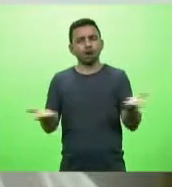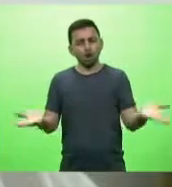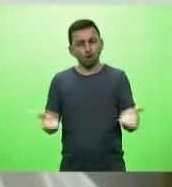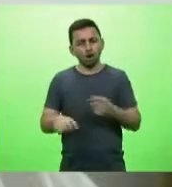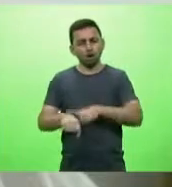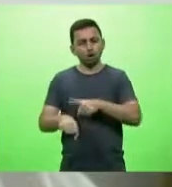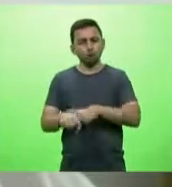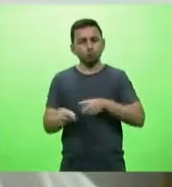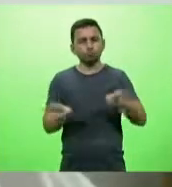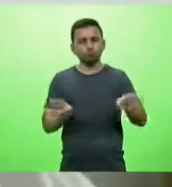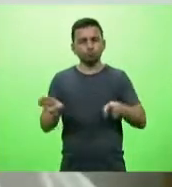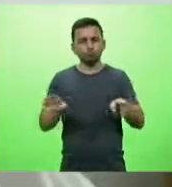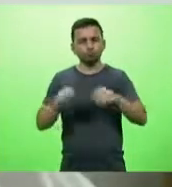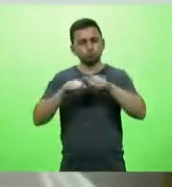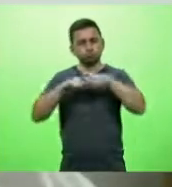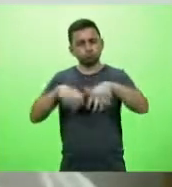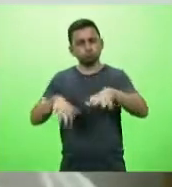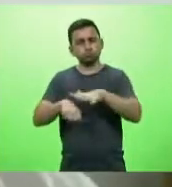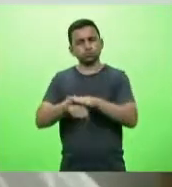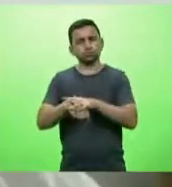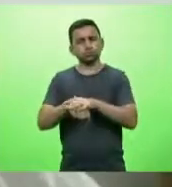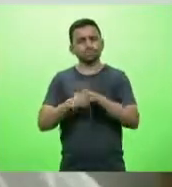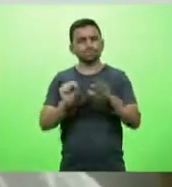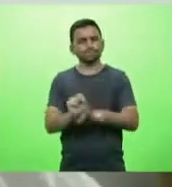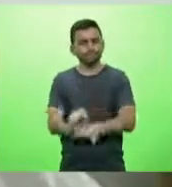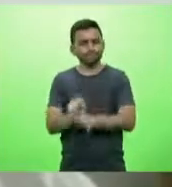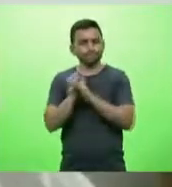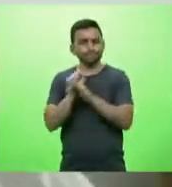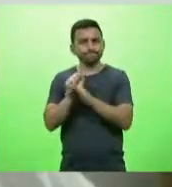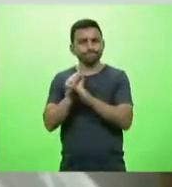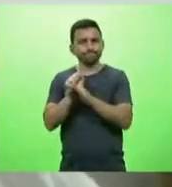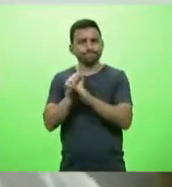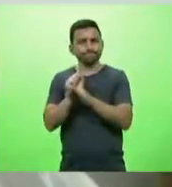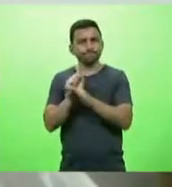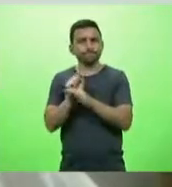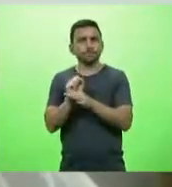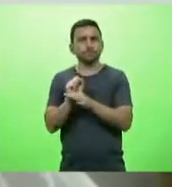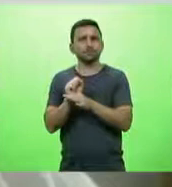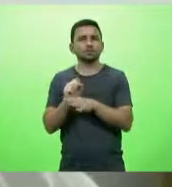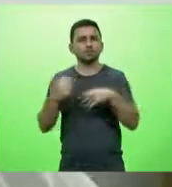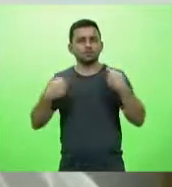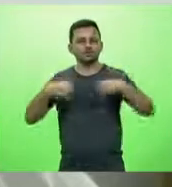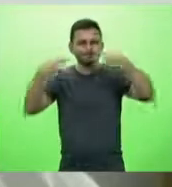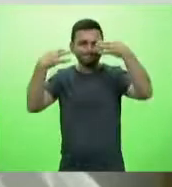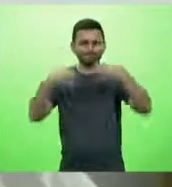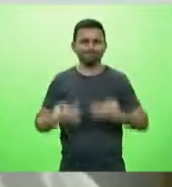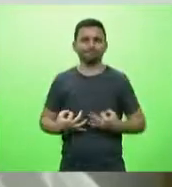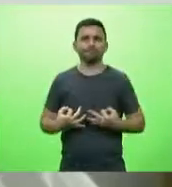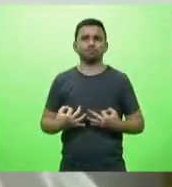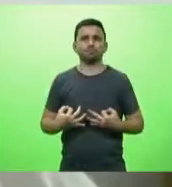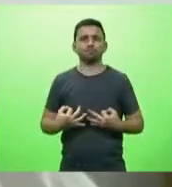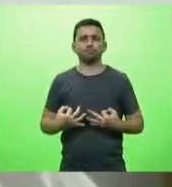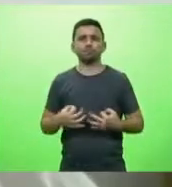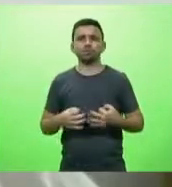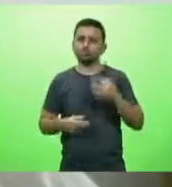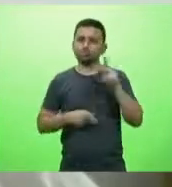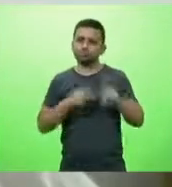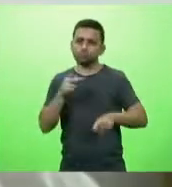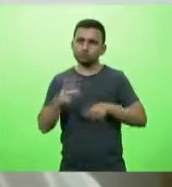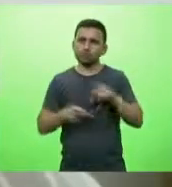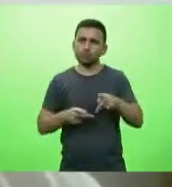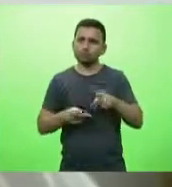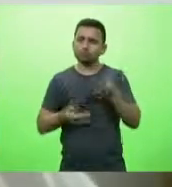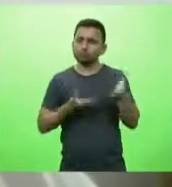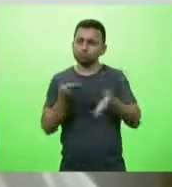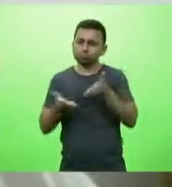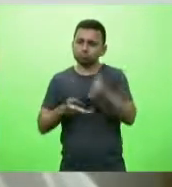o financiamento, eu diria, mais decente e justo para o público da assistência